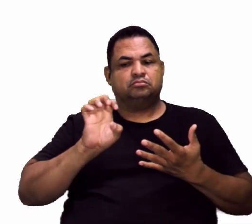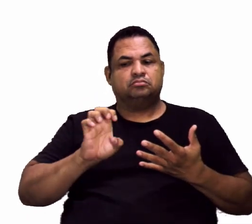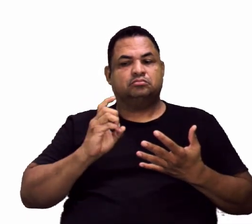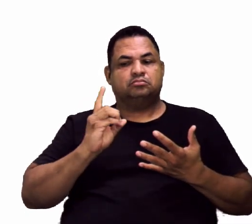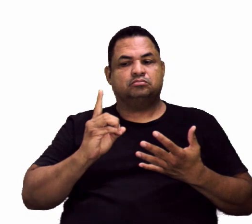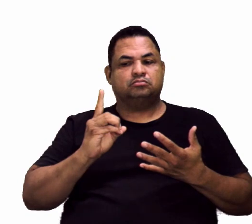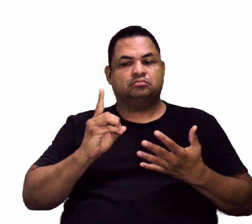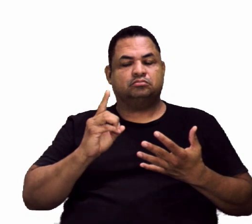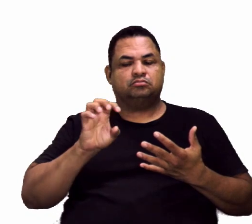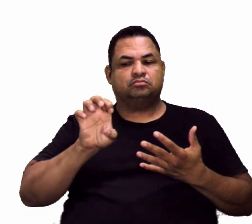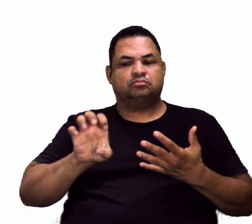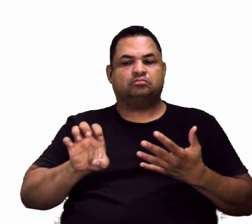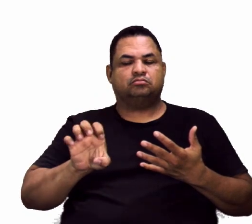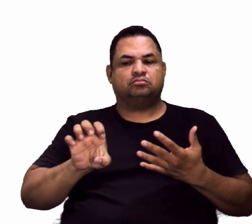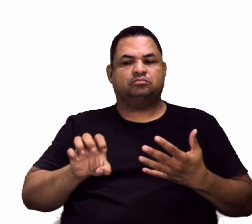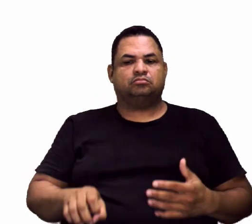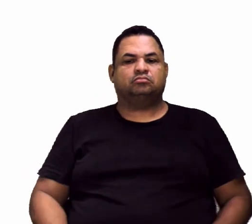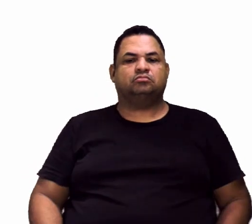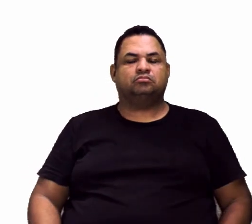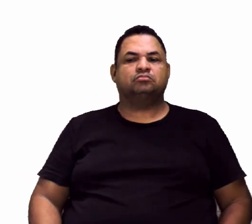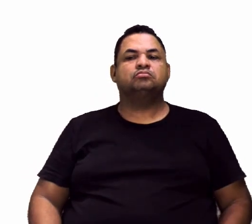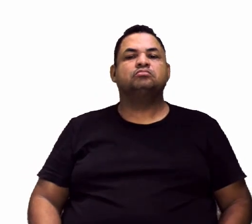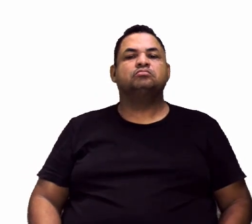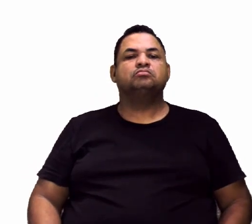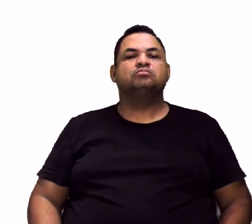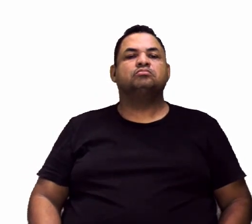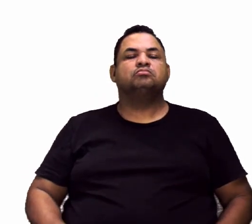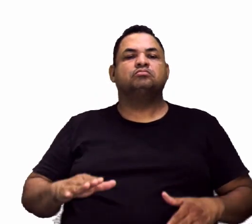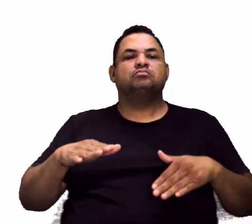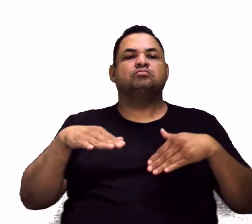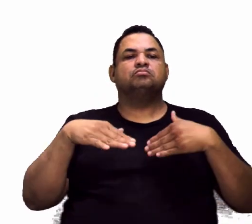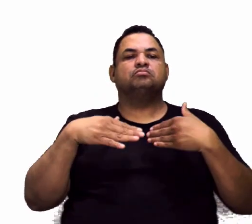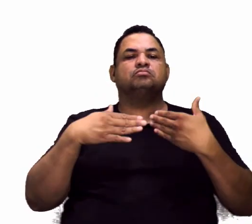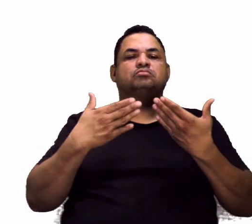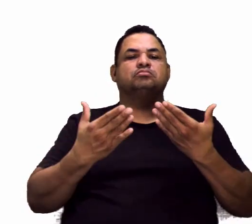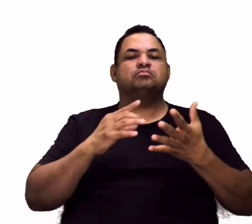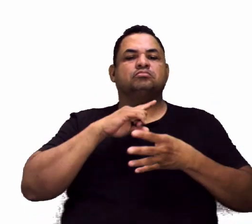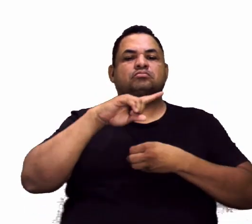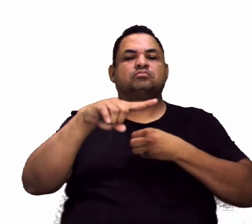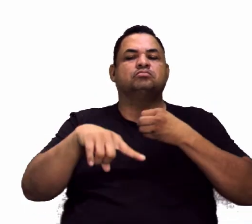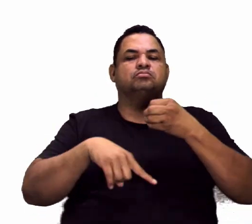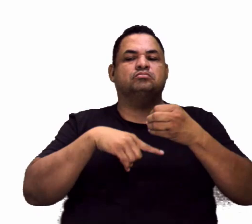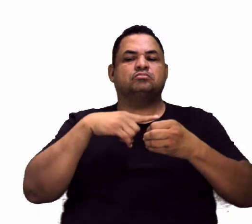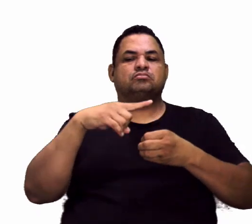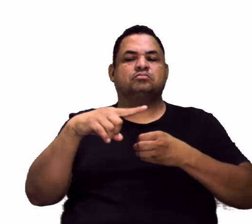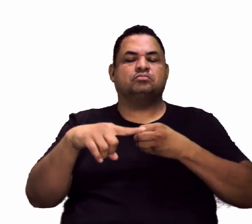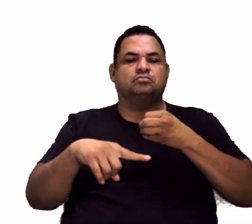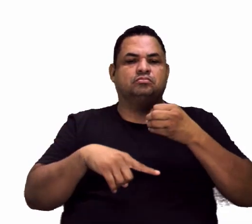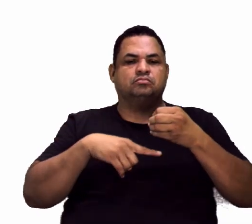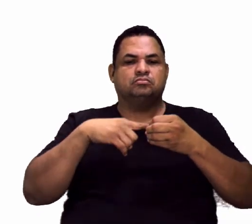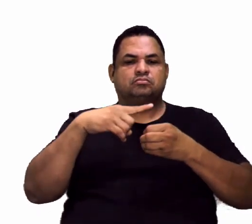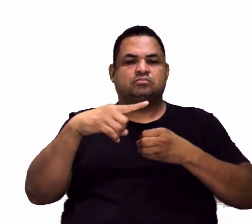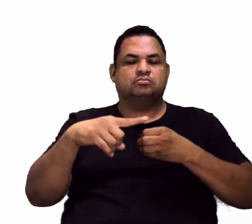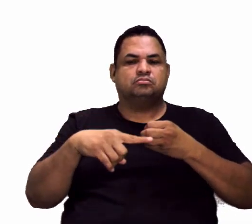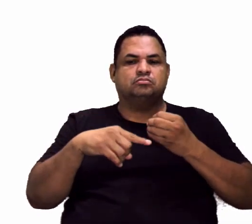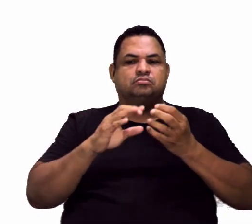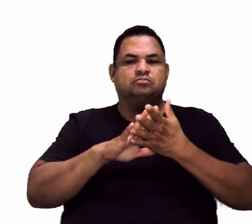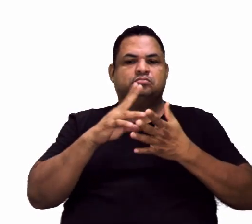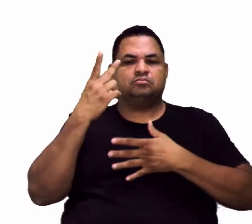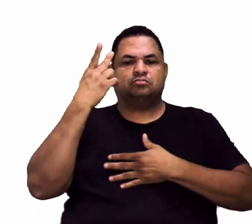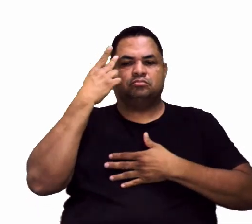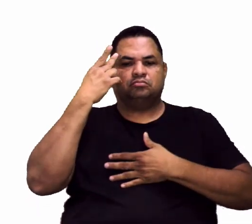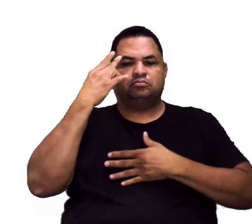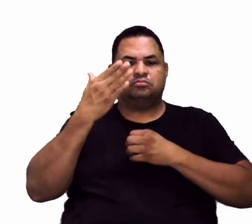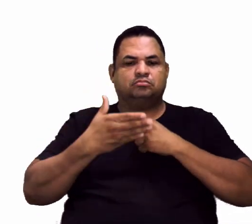D? Ou a alternativa E? Então, quando um átomo, no seu estado